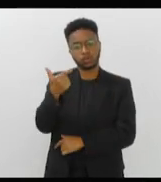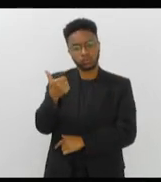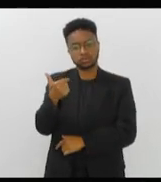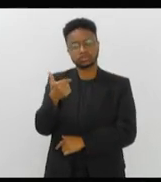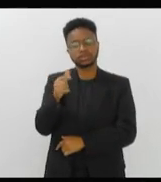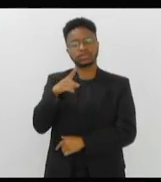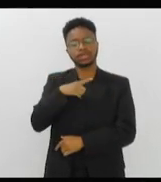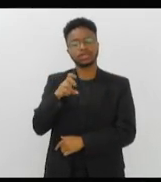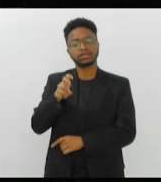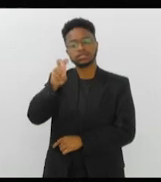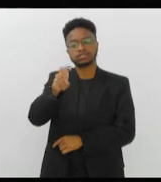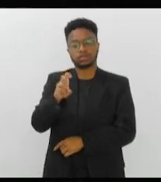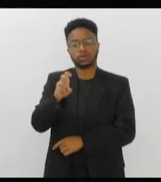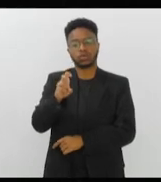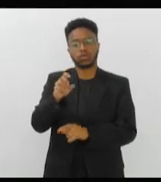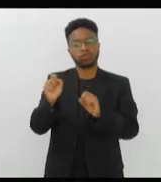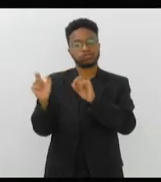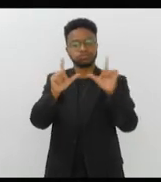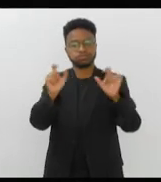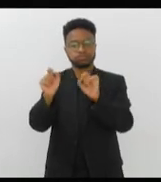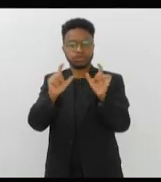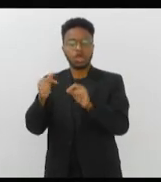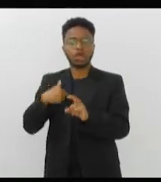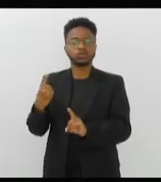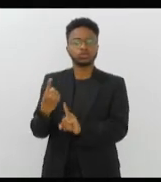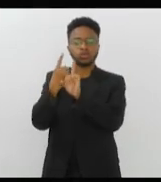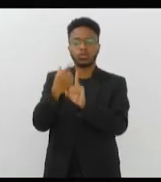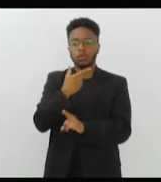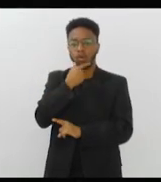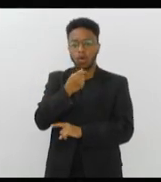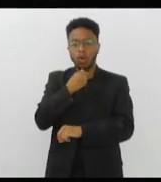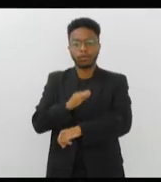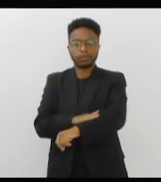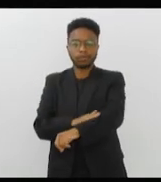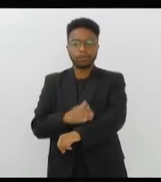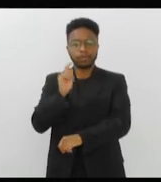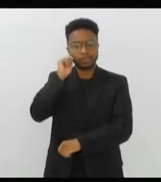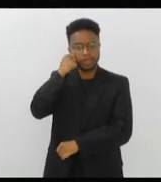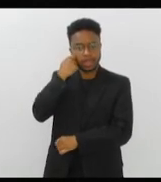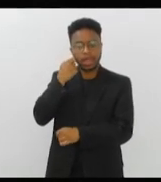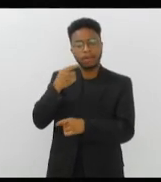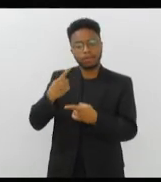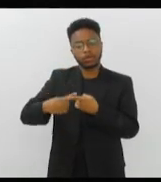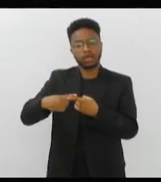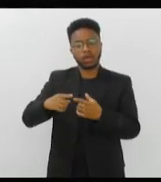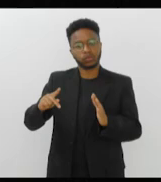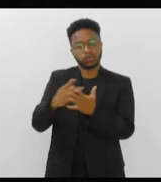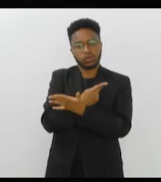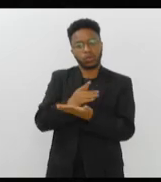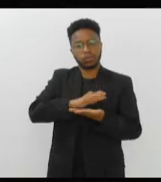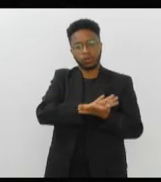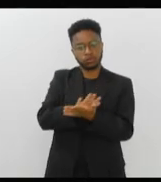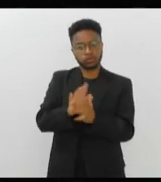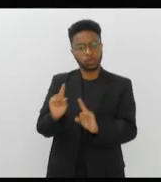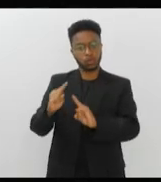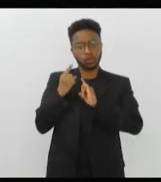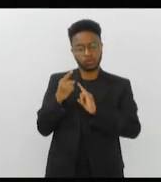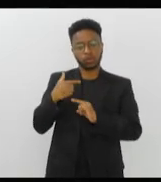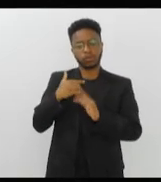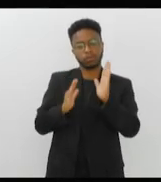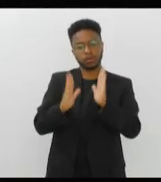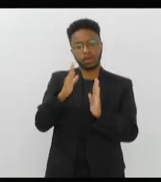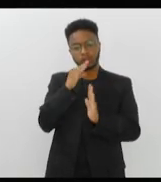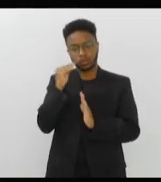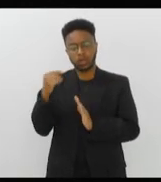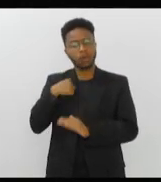TV. Me descobri um homem de pele preta quando o preconceito me visitou também no início da minha adolescência. E ali questionei o porquê daquela diferença, já